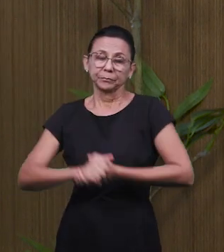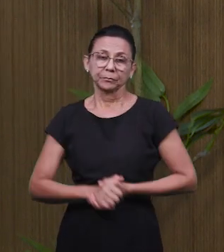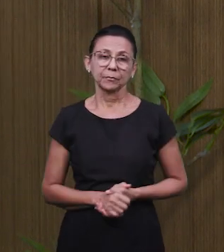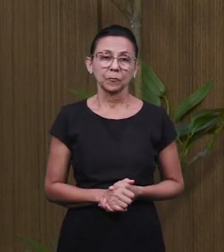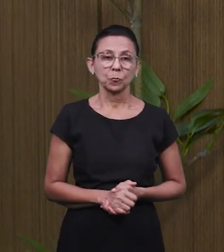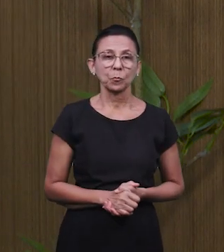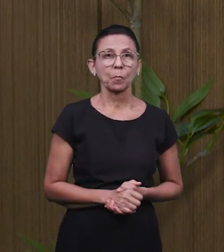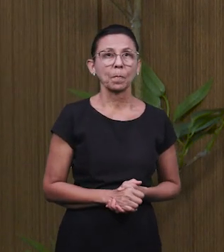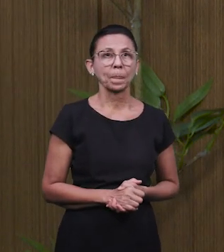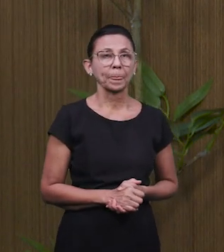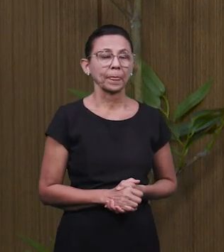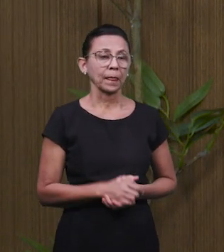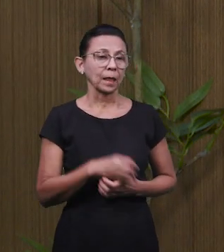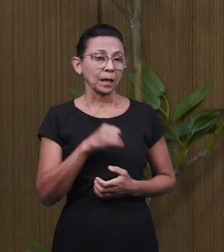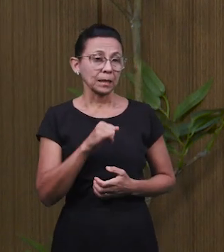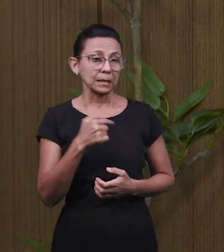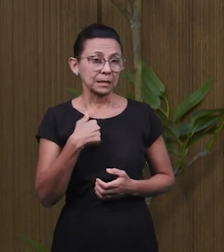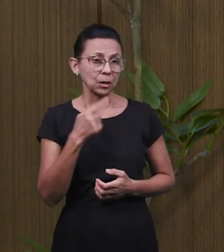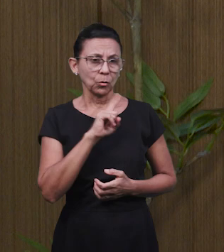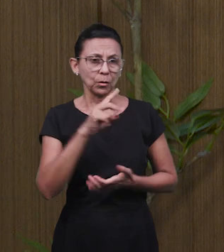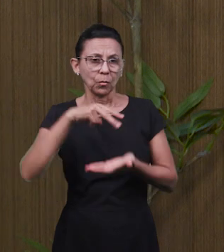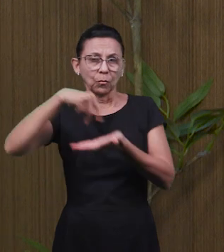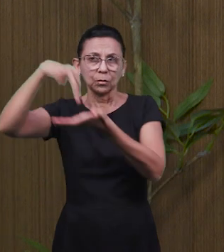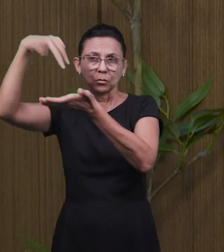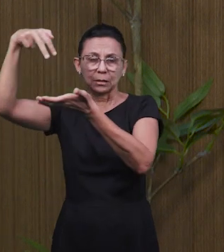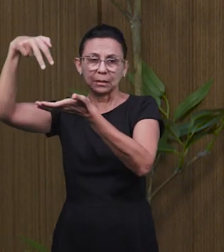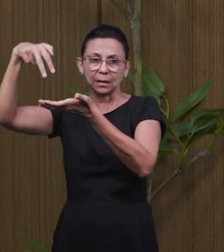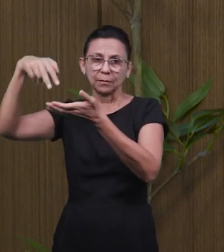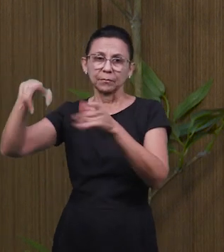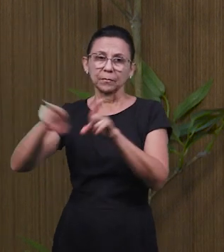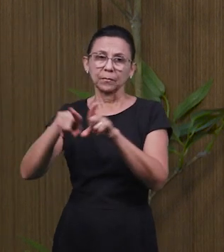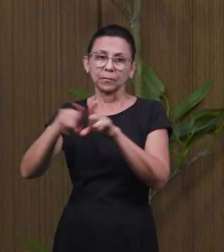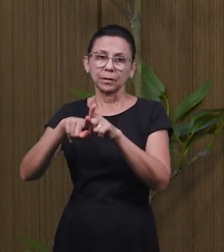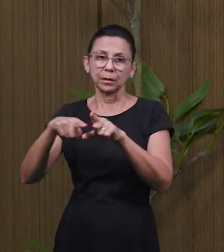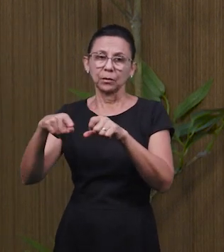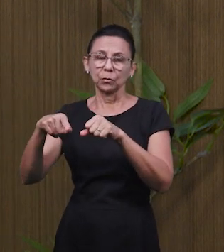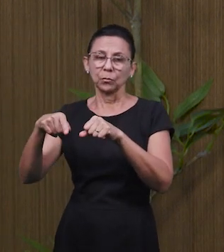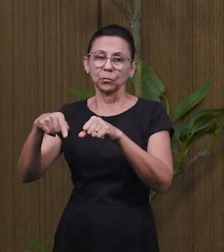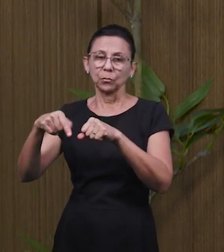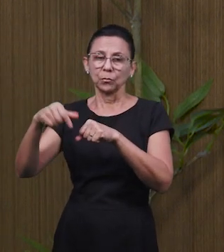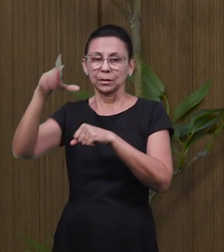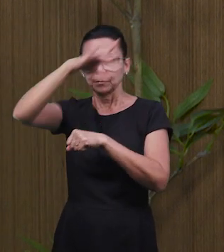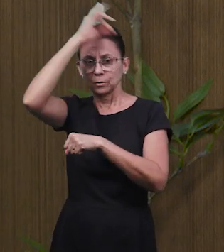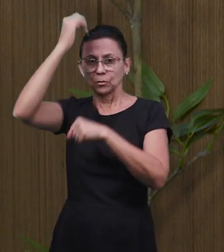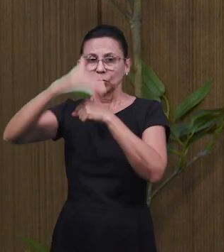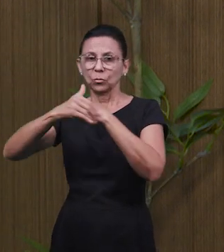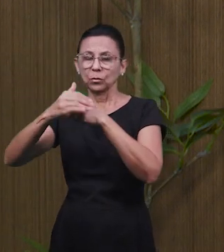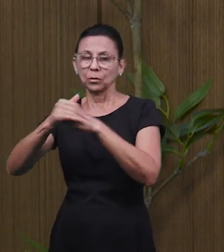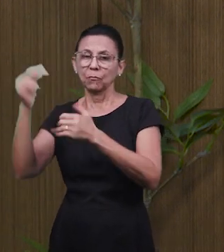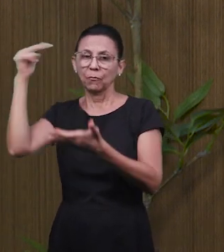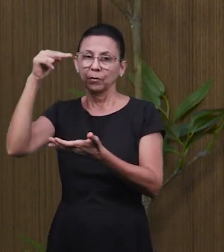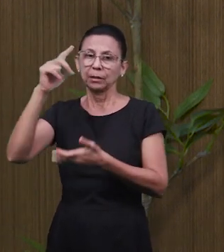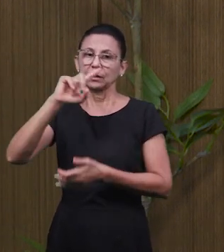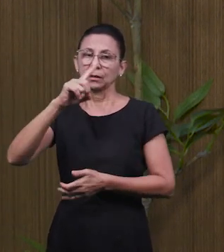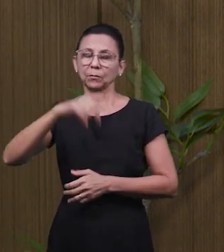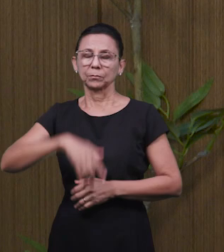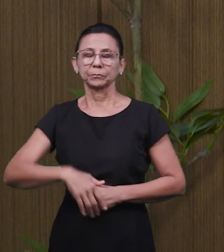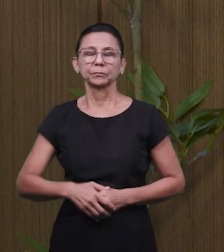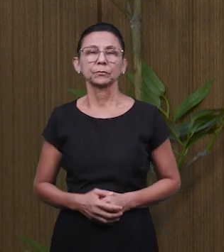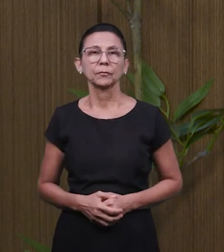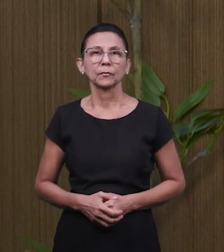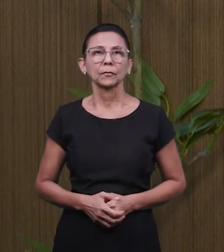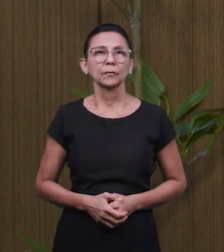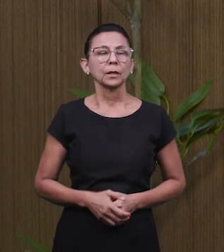for, o Consolador não virá. E a promessa dele foi a seguinte: eu não vos